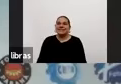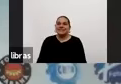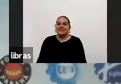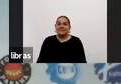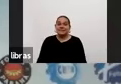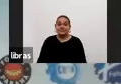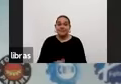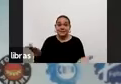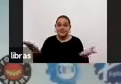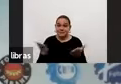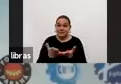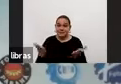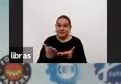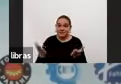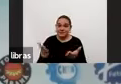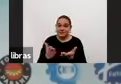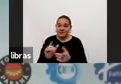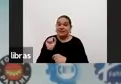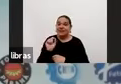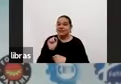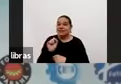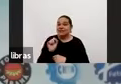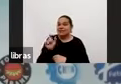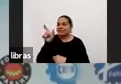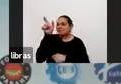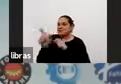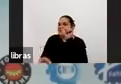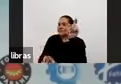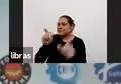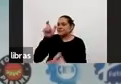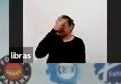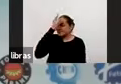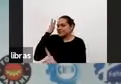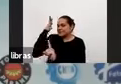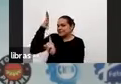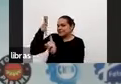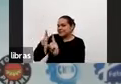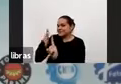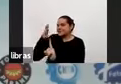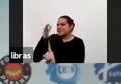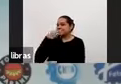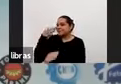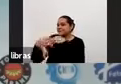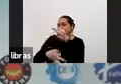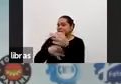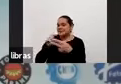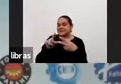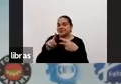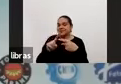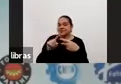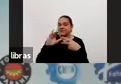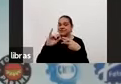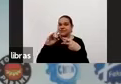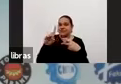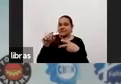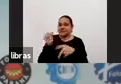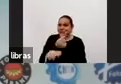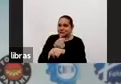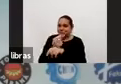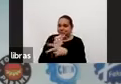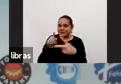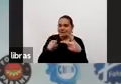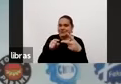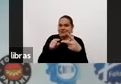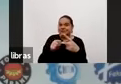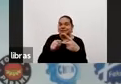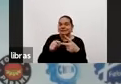Agora eles, os nossos articulistas, o Cid, o nosso economista preferido e o mago de